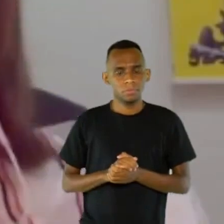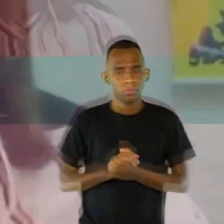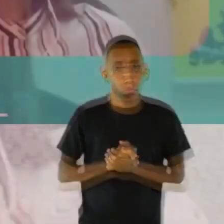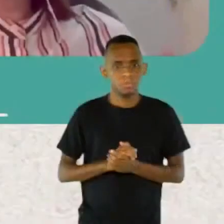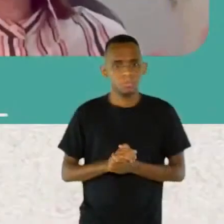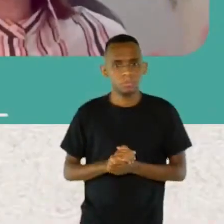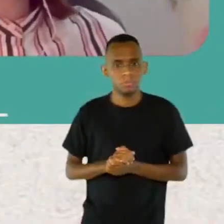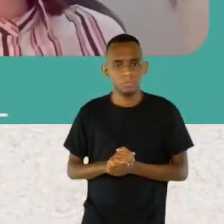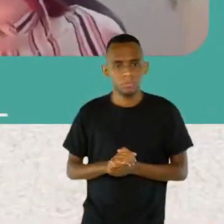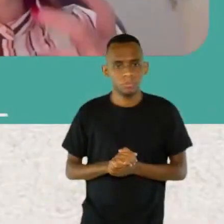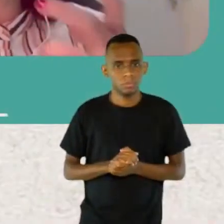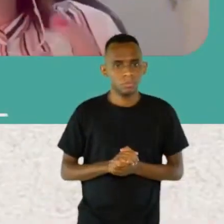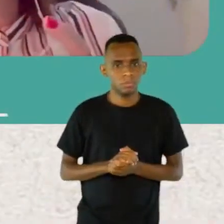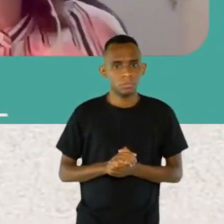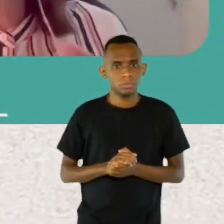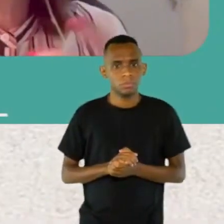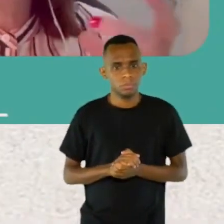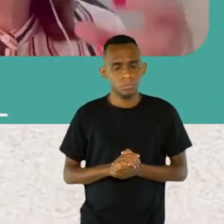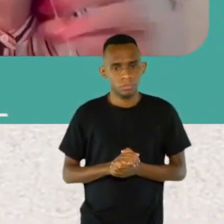Tem um ranço,